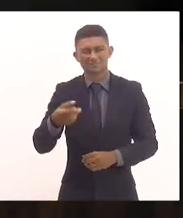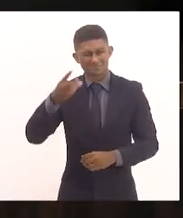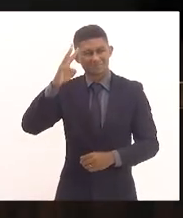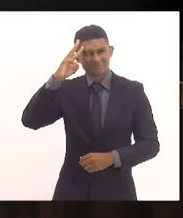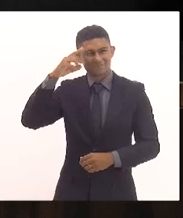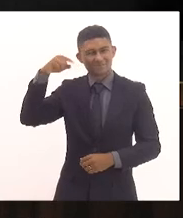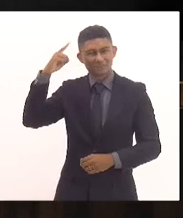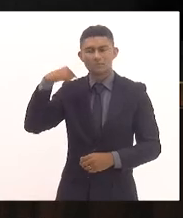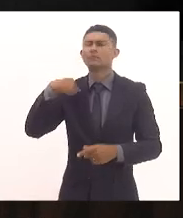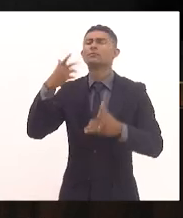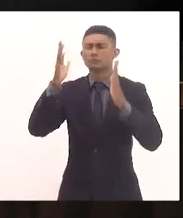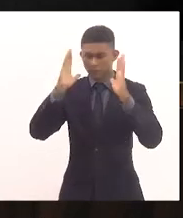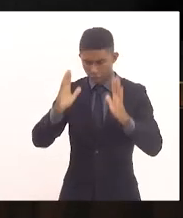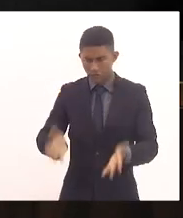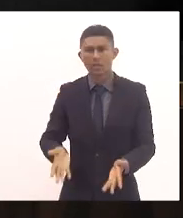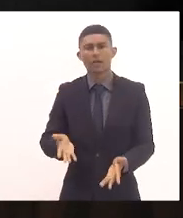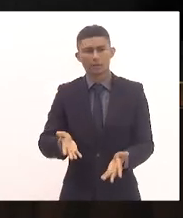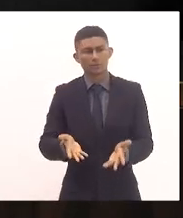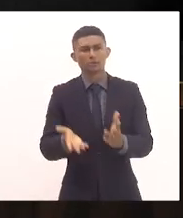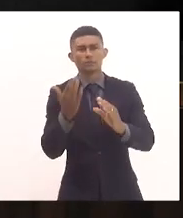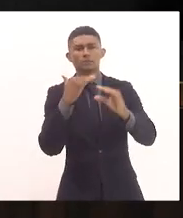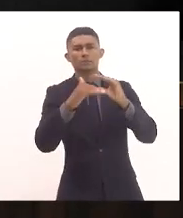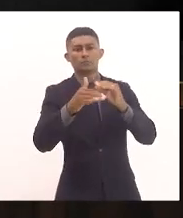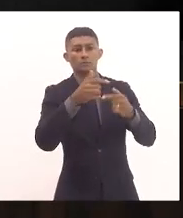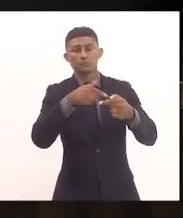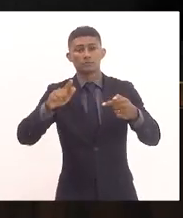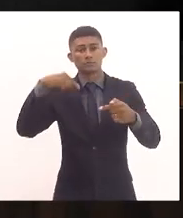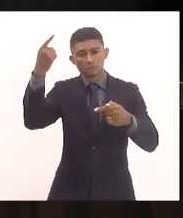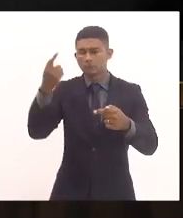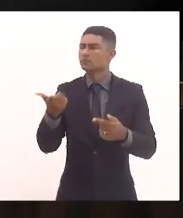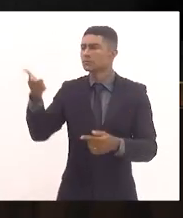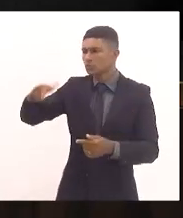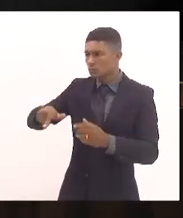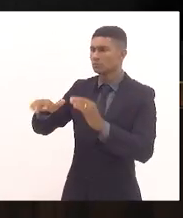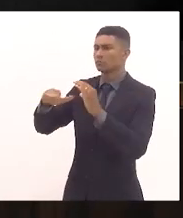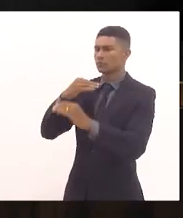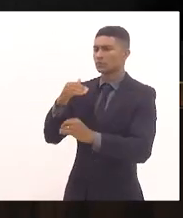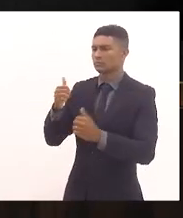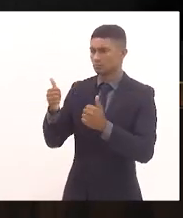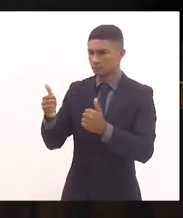terça-feira eu já mandei para botar na próxima semana, mas manda de novo aí, por favor.